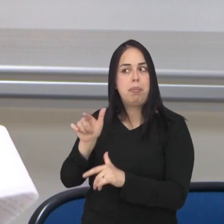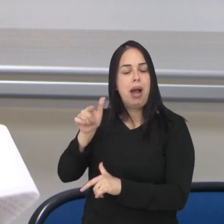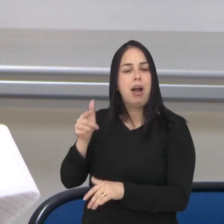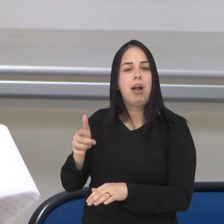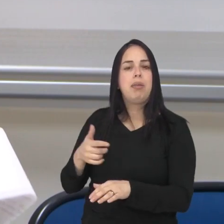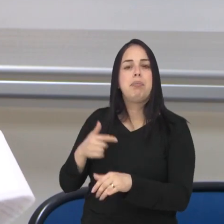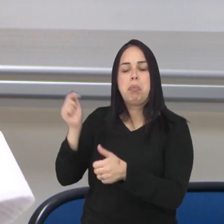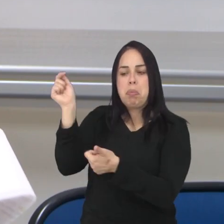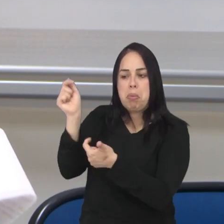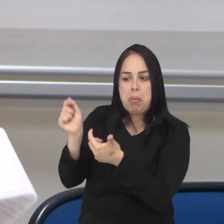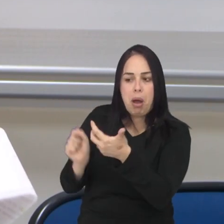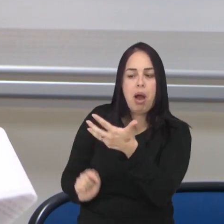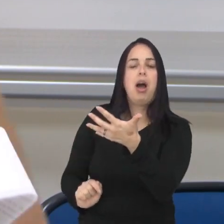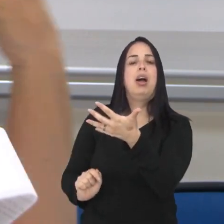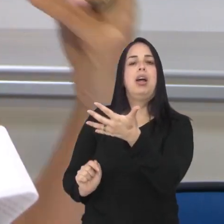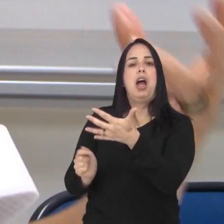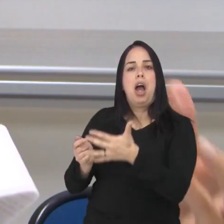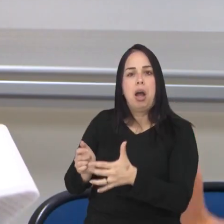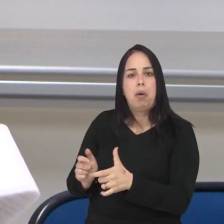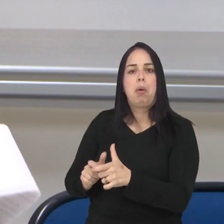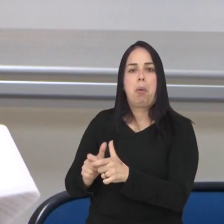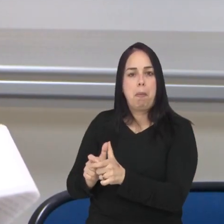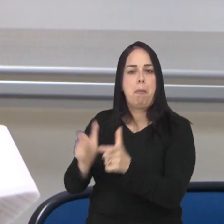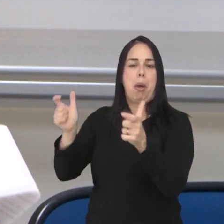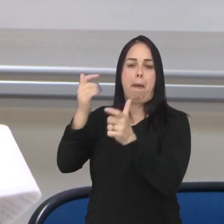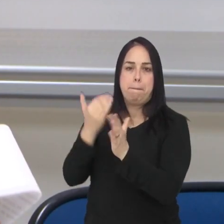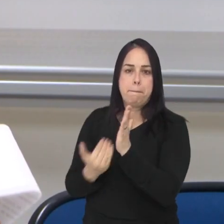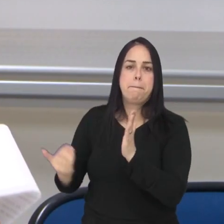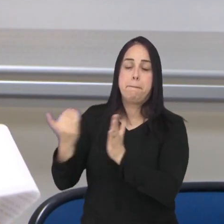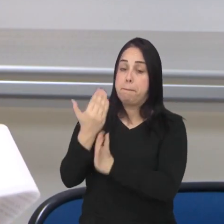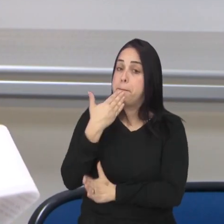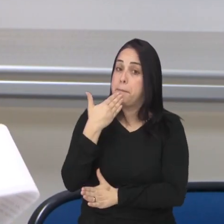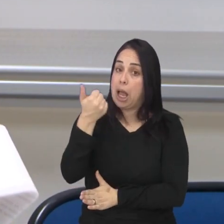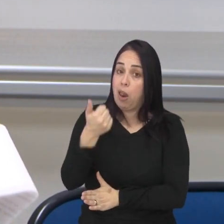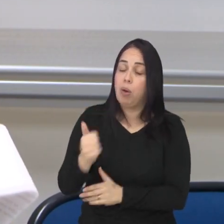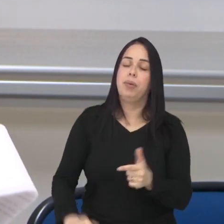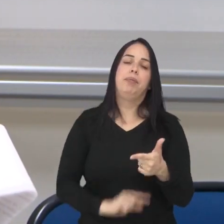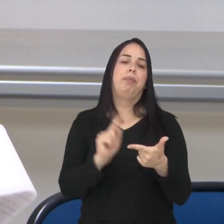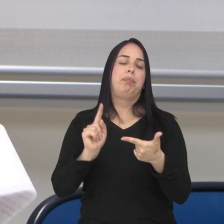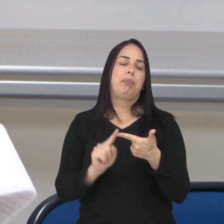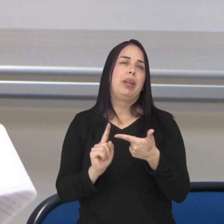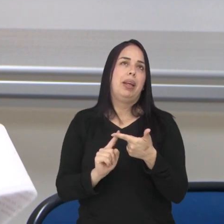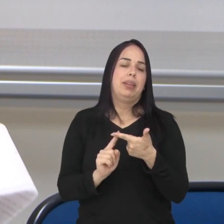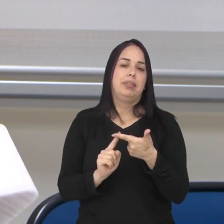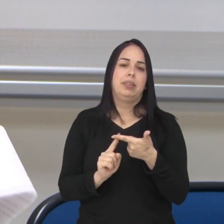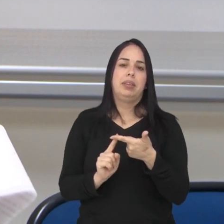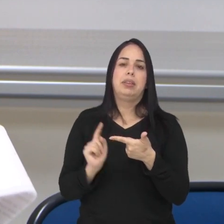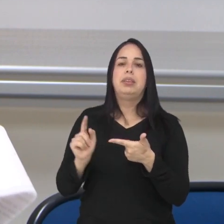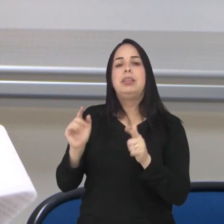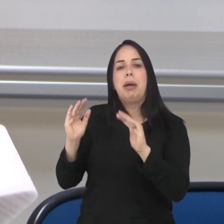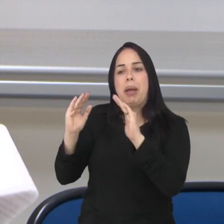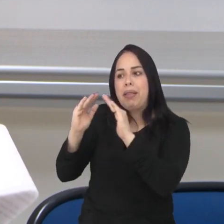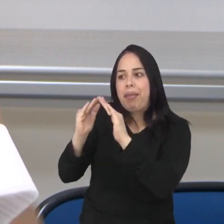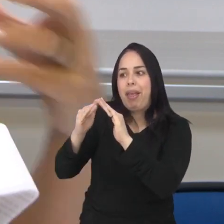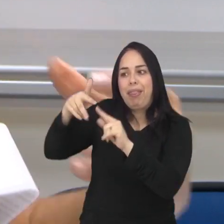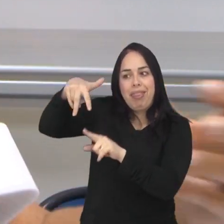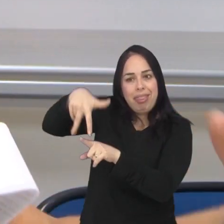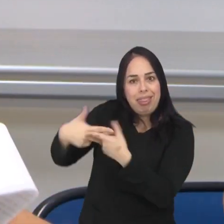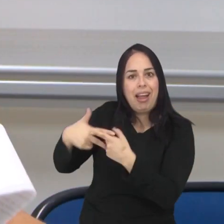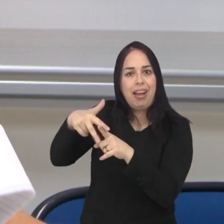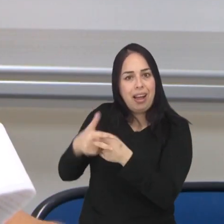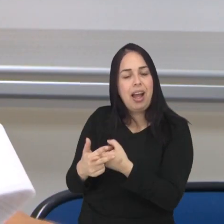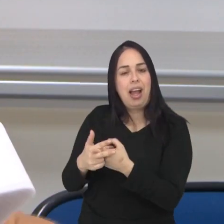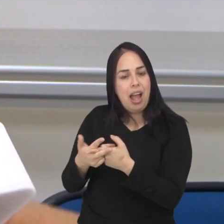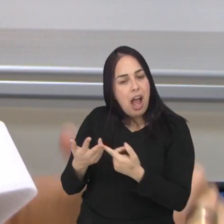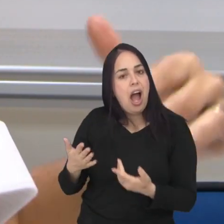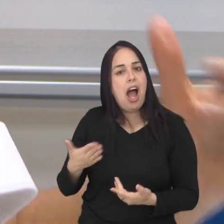as atividades, contribui para elas fazerem as propagandas, contribui para a